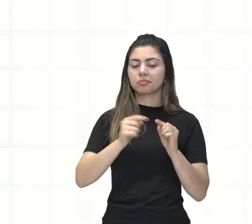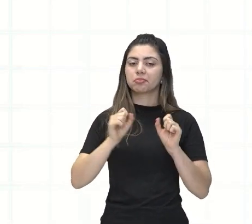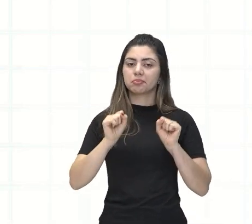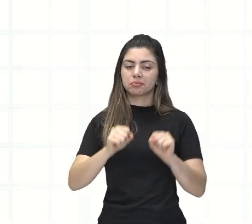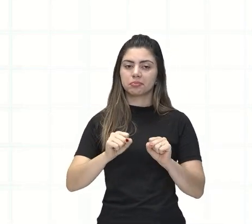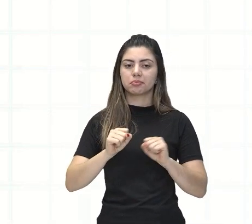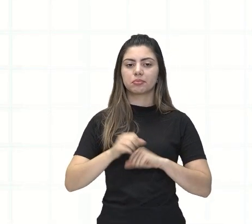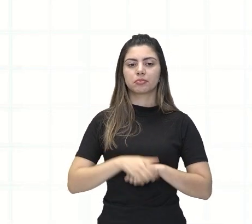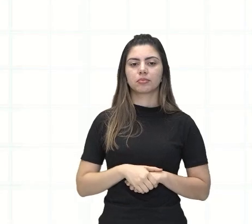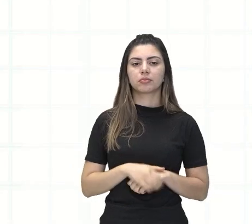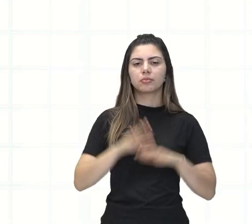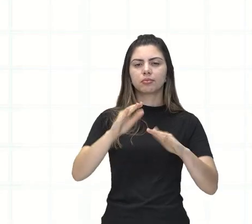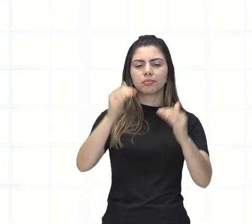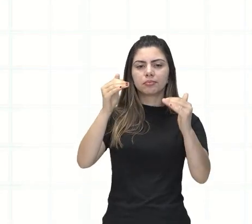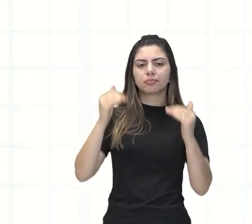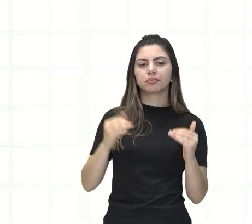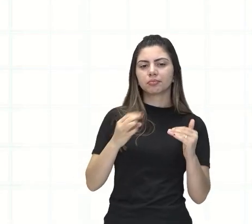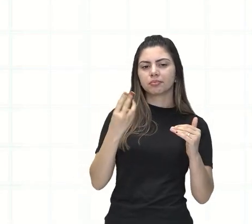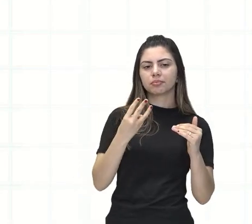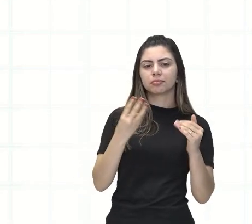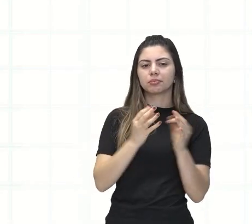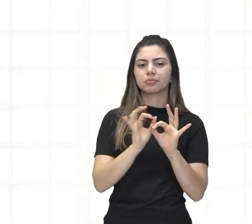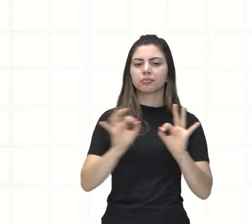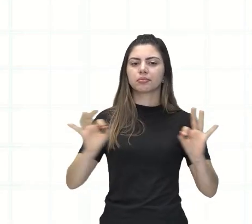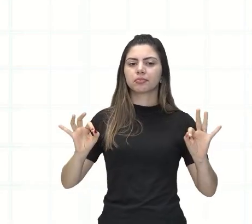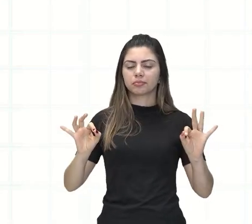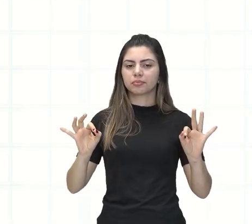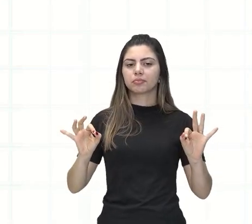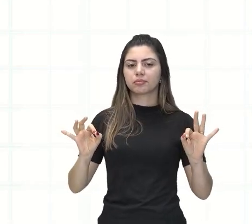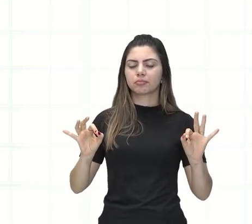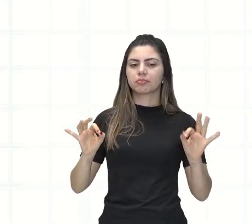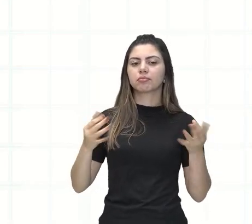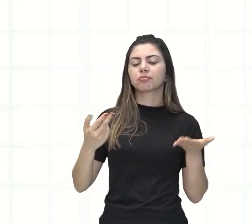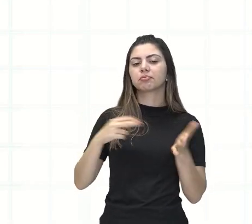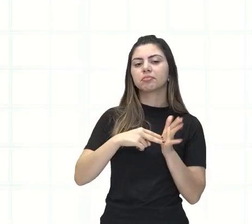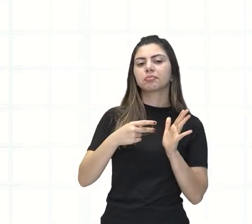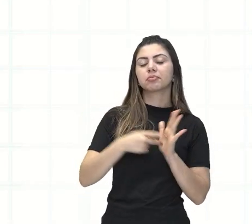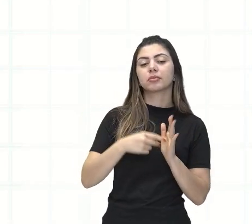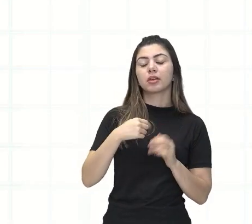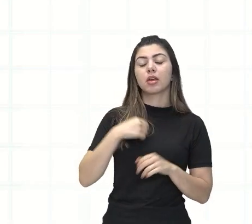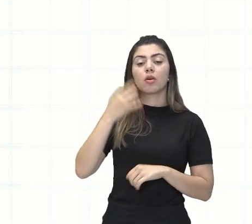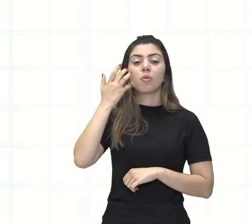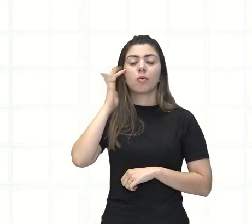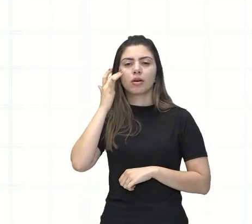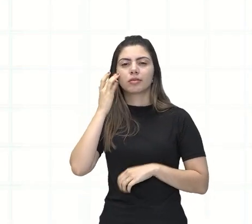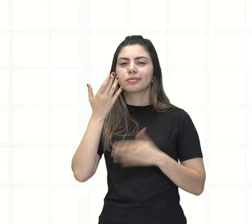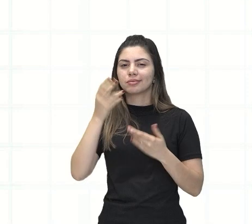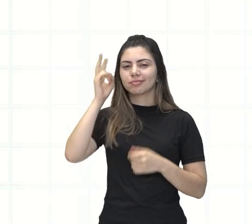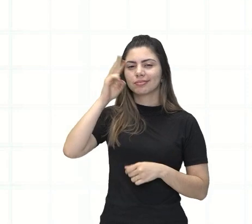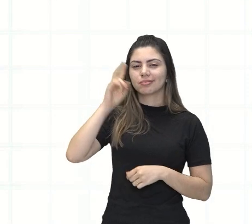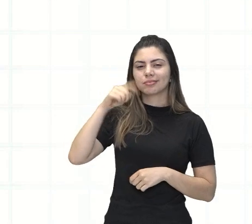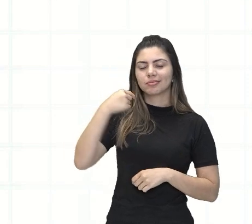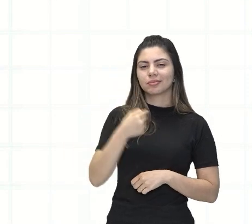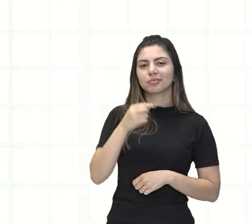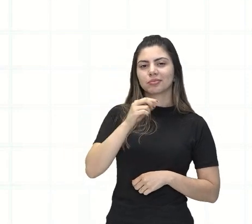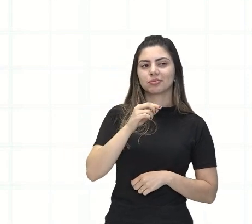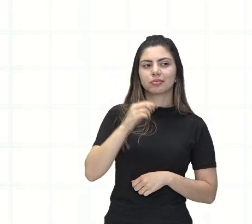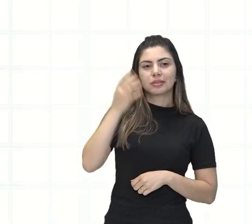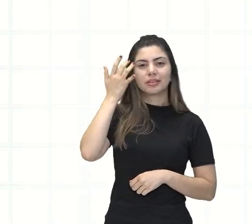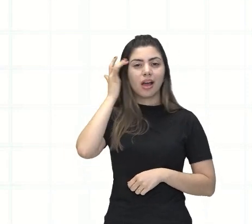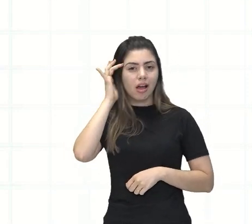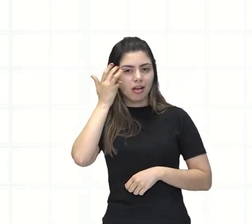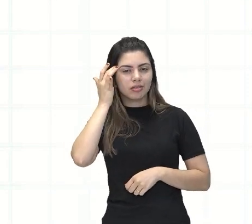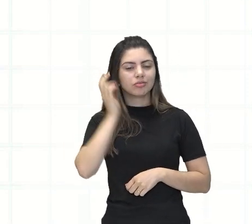na outra, o que ela falou? I think, eu acho. Então, nós já vimos que quando não tem certeza, eu vou usar o eu.